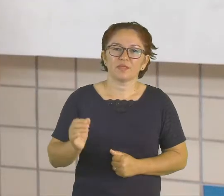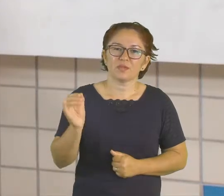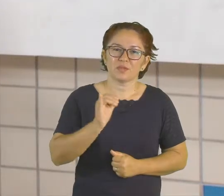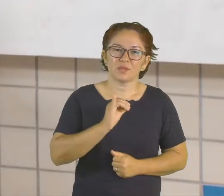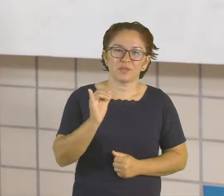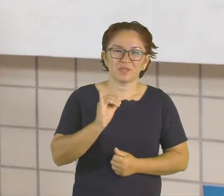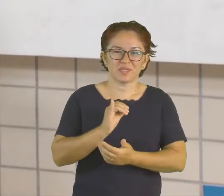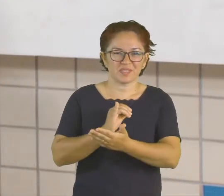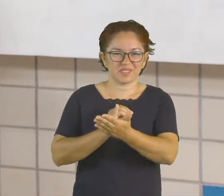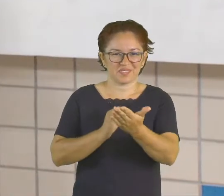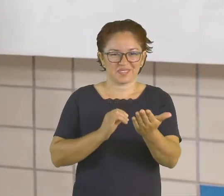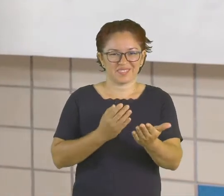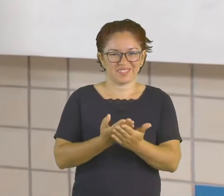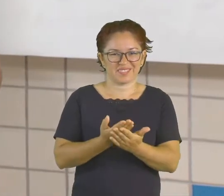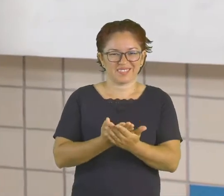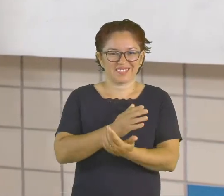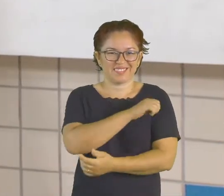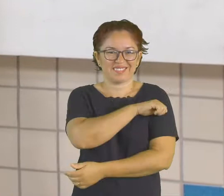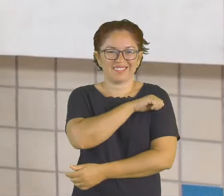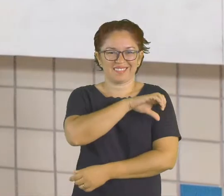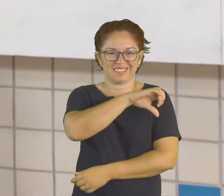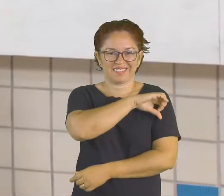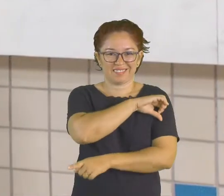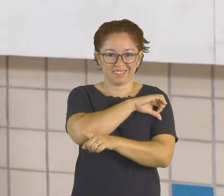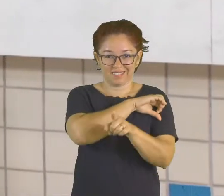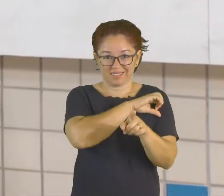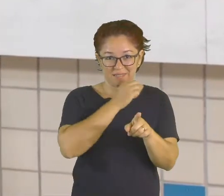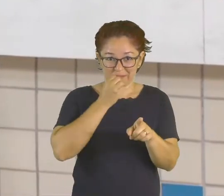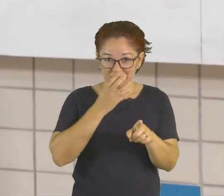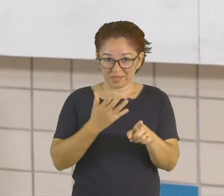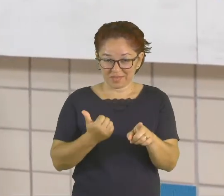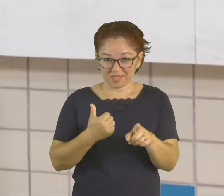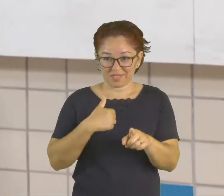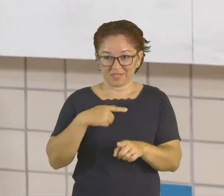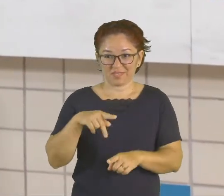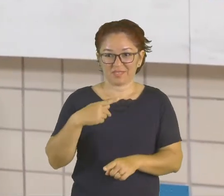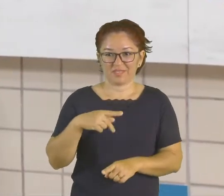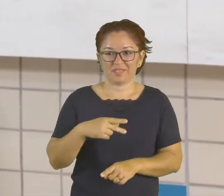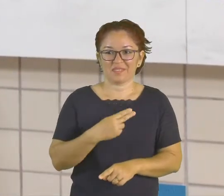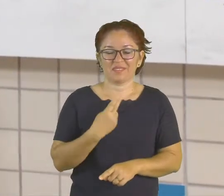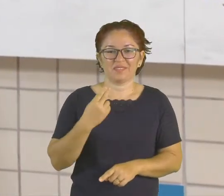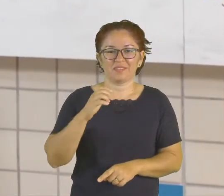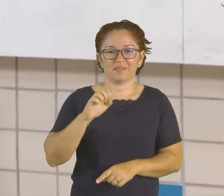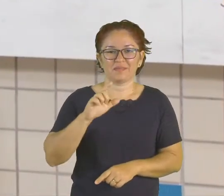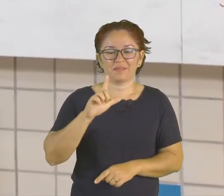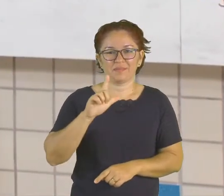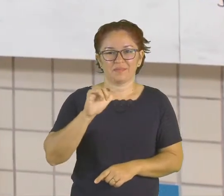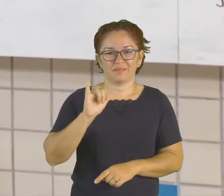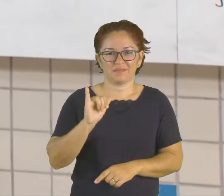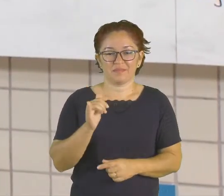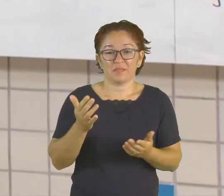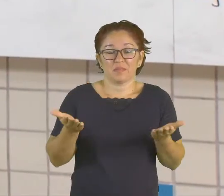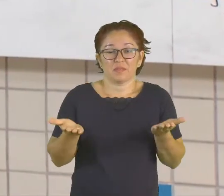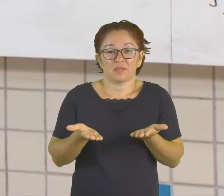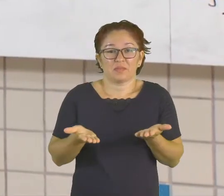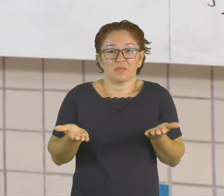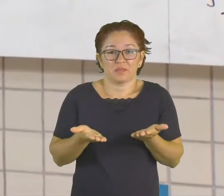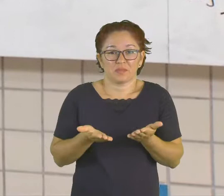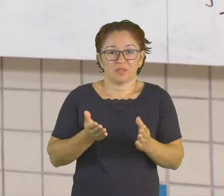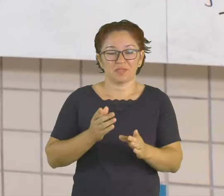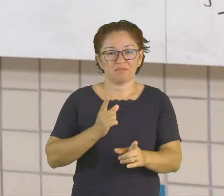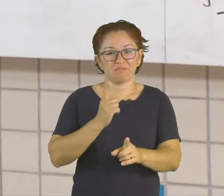estudantes do nono ano, como vocês estão? Tudo bem? Eu sou a professora Elida Paixão e hoje é a